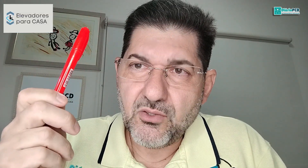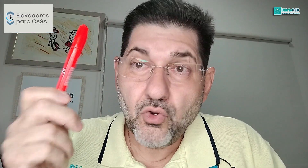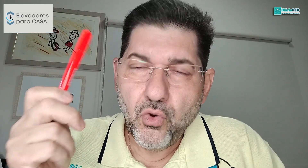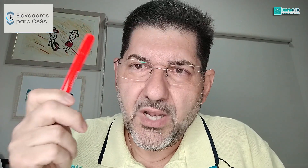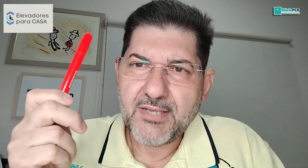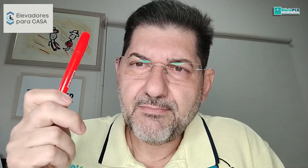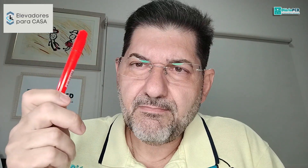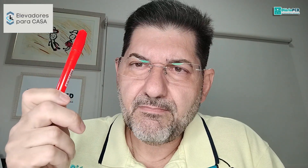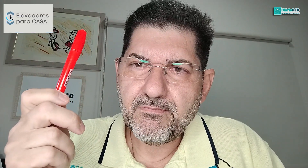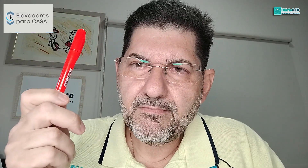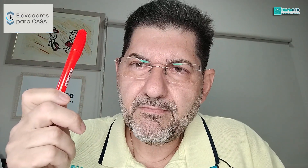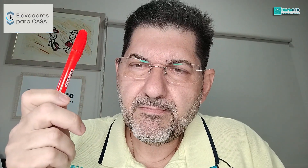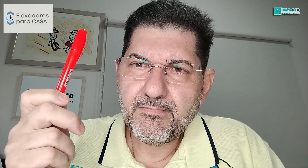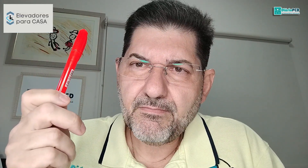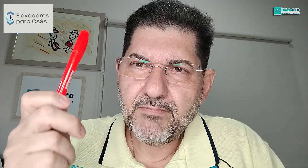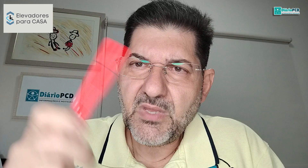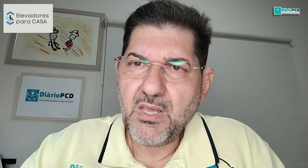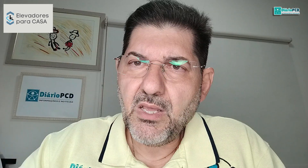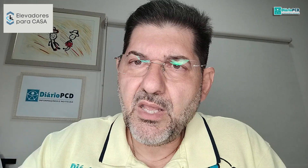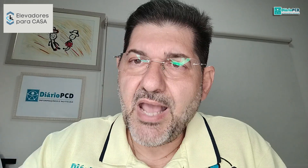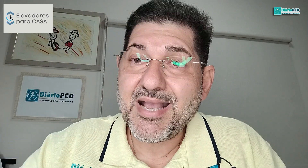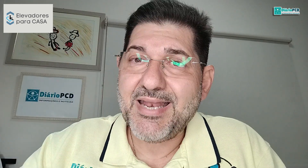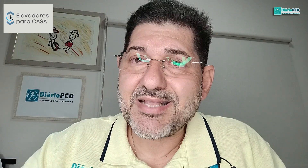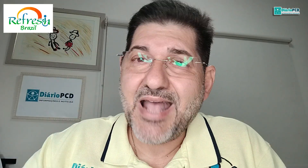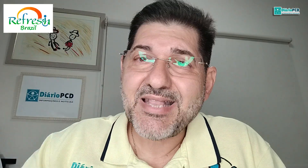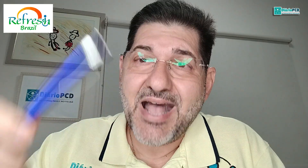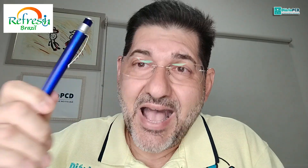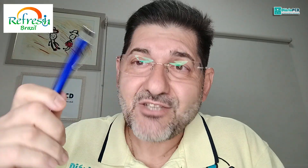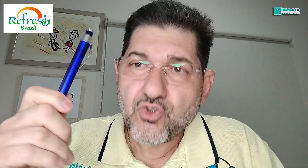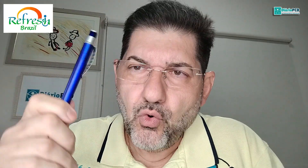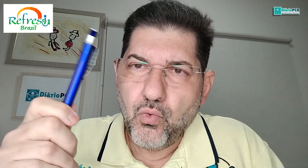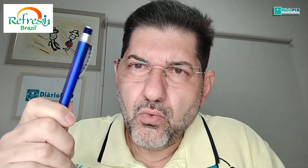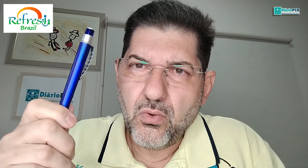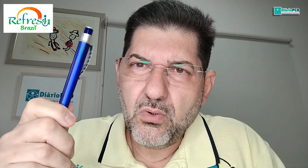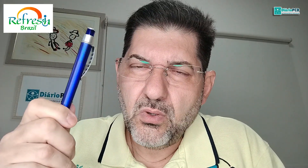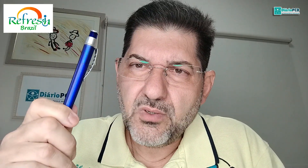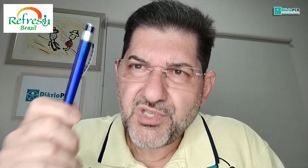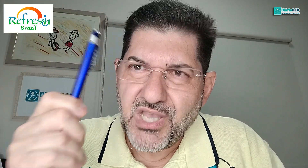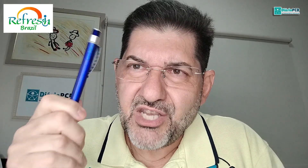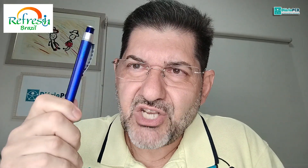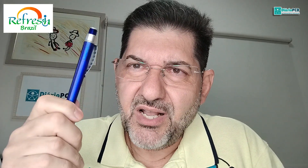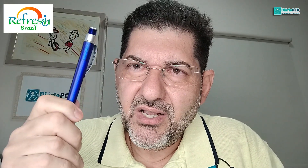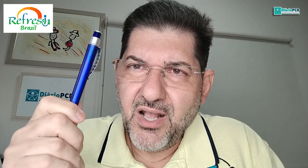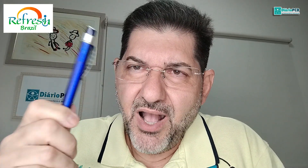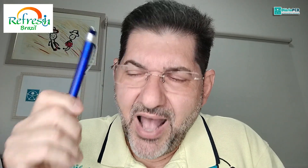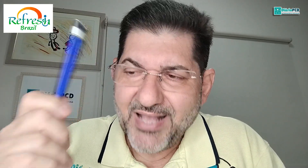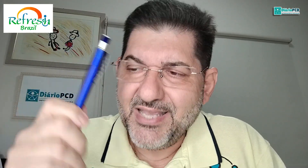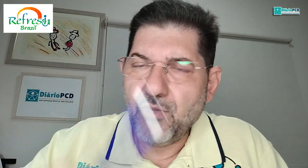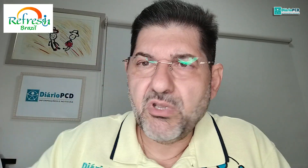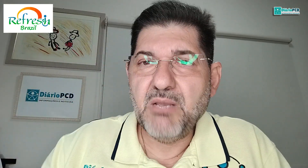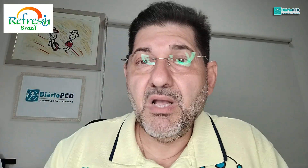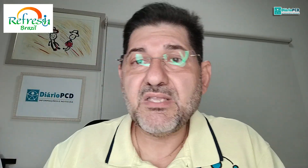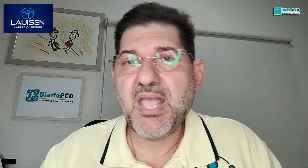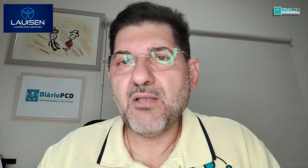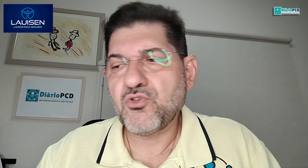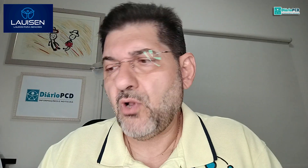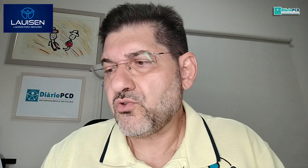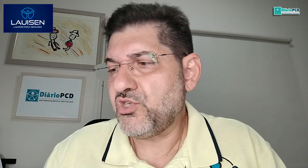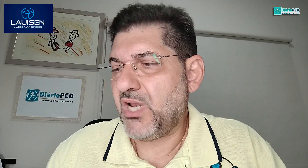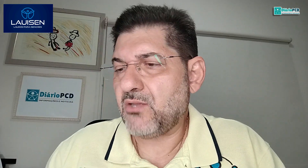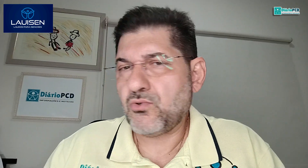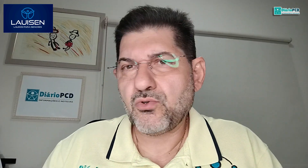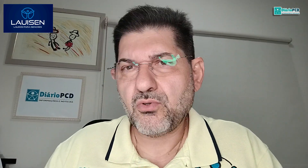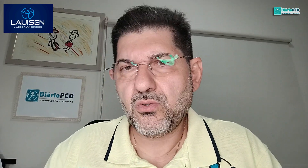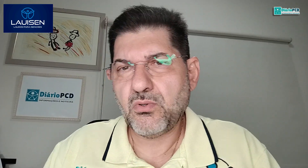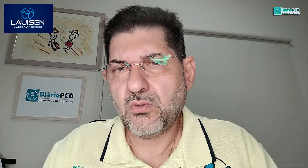vermelha do Lula. Que a canetada azul seja aquilo que mantenha os